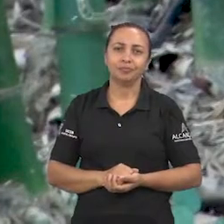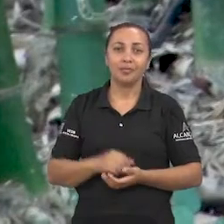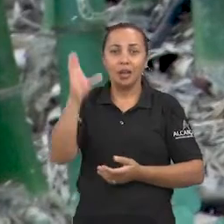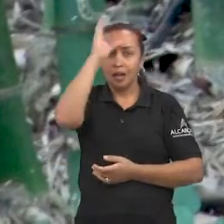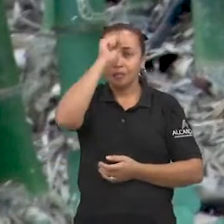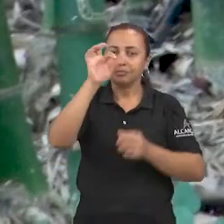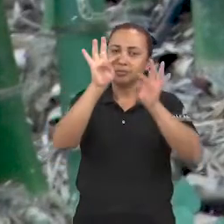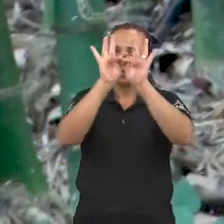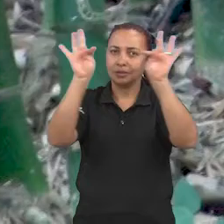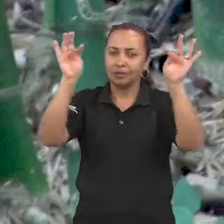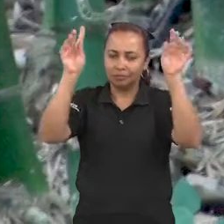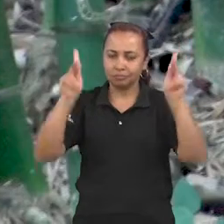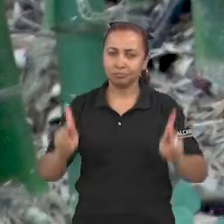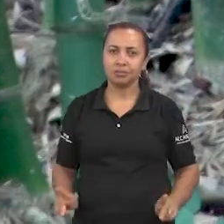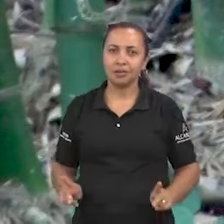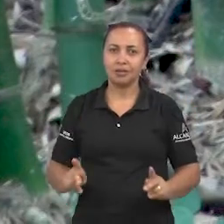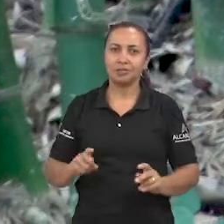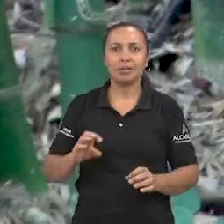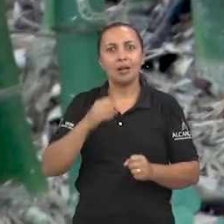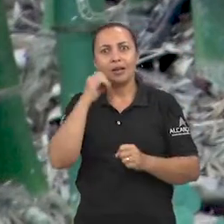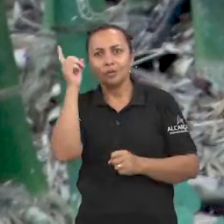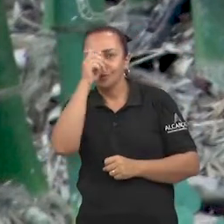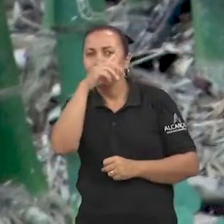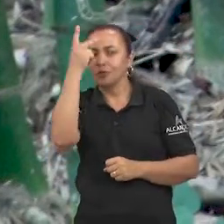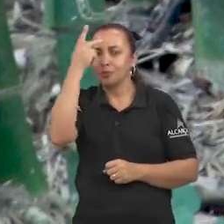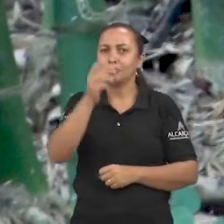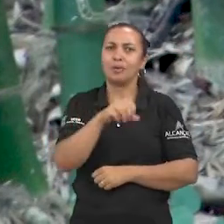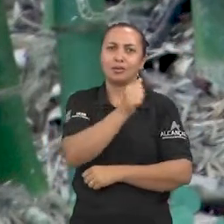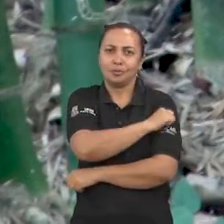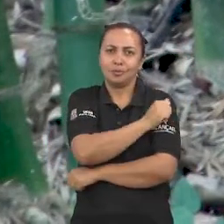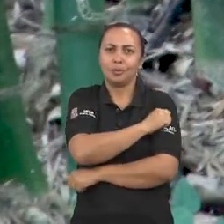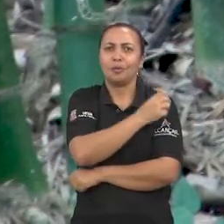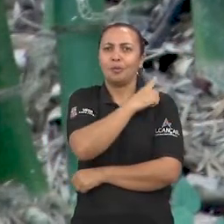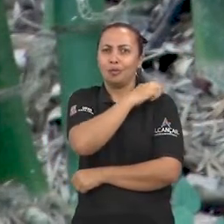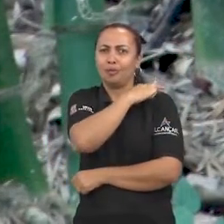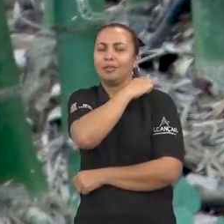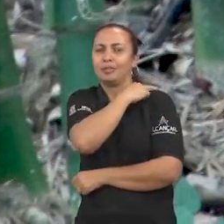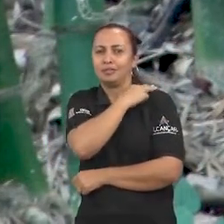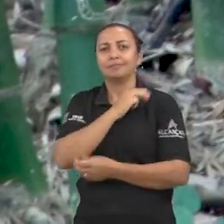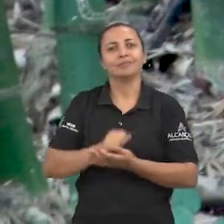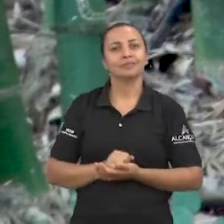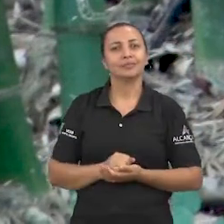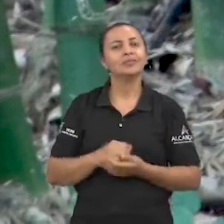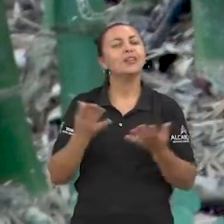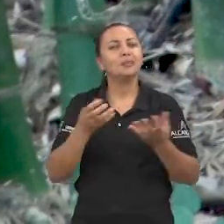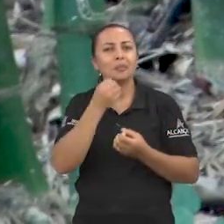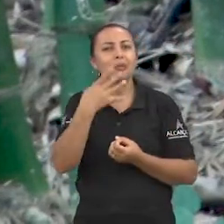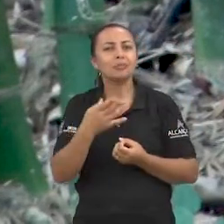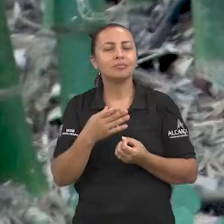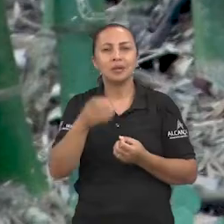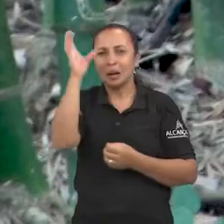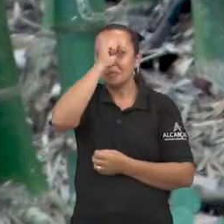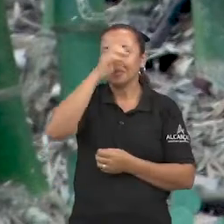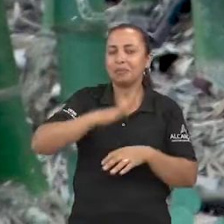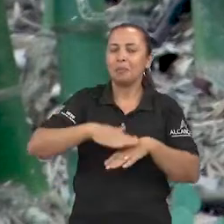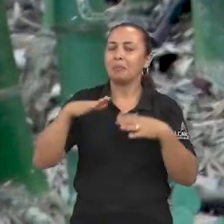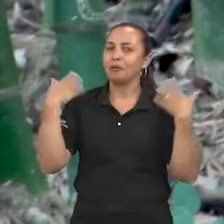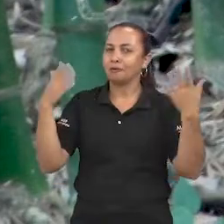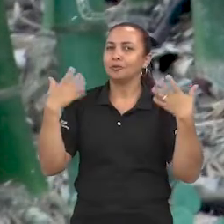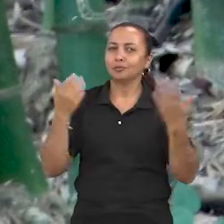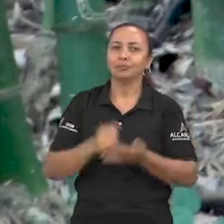tabela periódica sempre foi um drama para os estudantes do ensino médio. Então, que tal uma alternativa de aprendizado mais